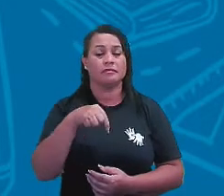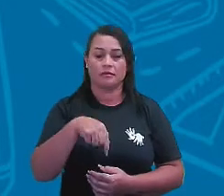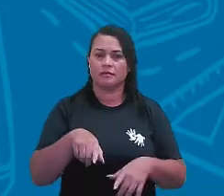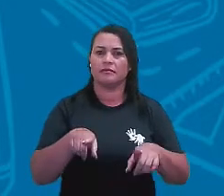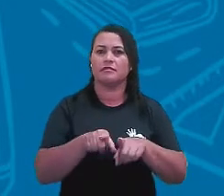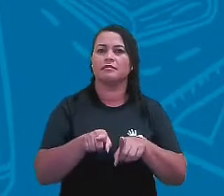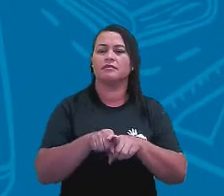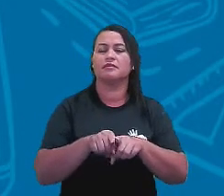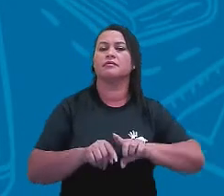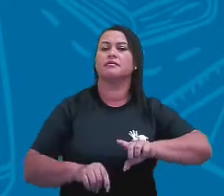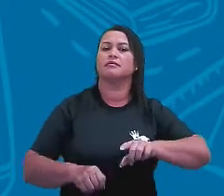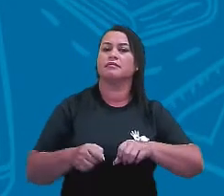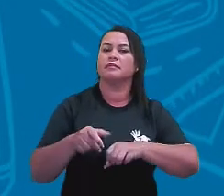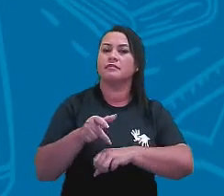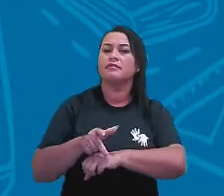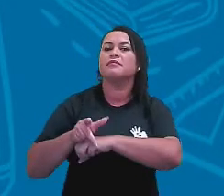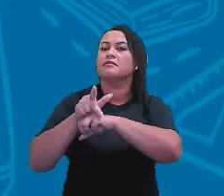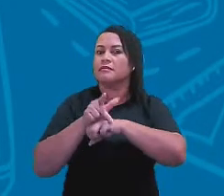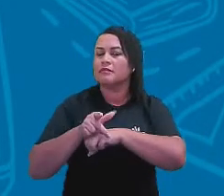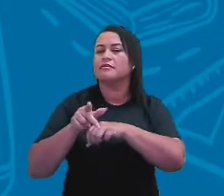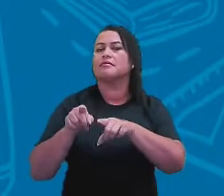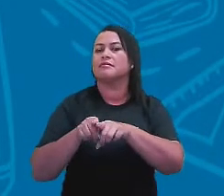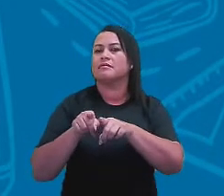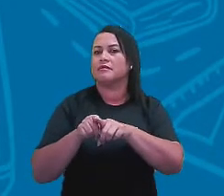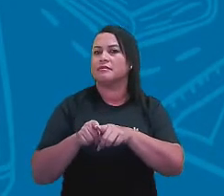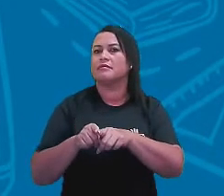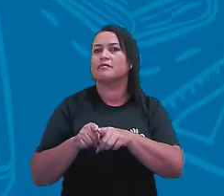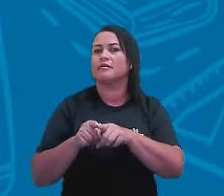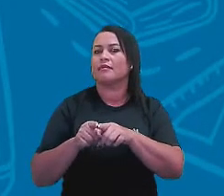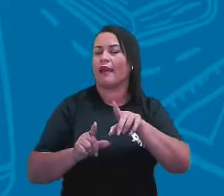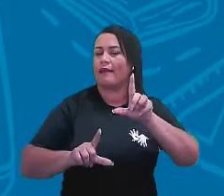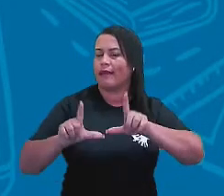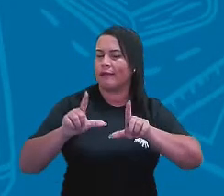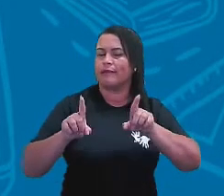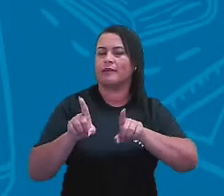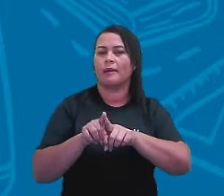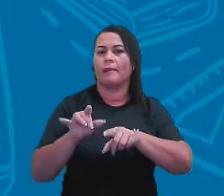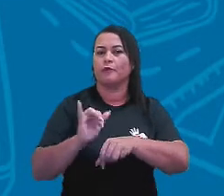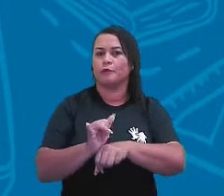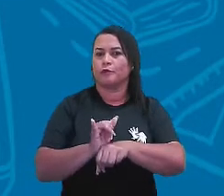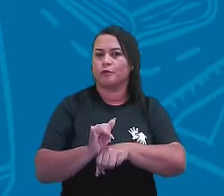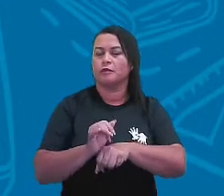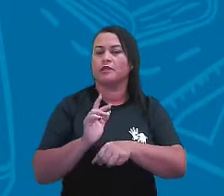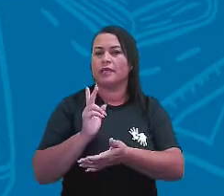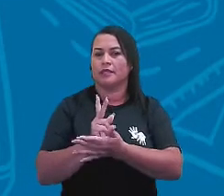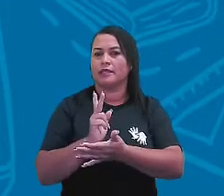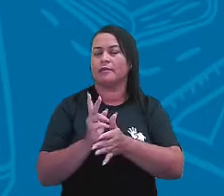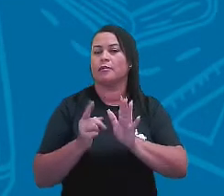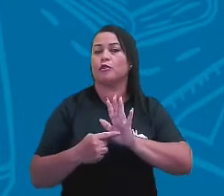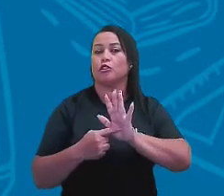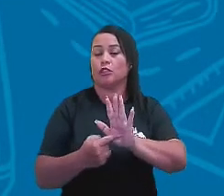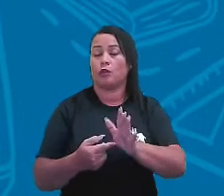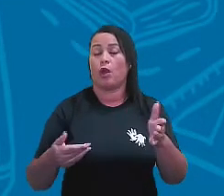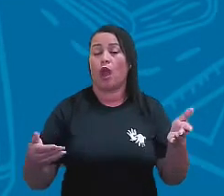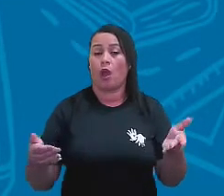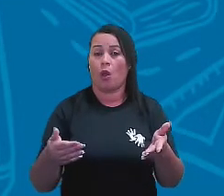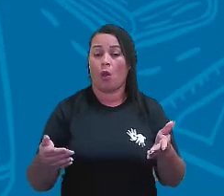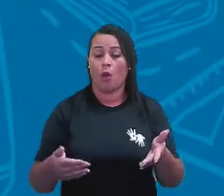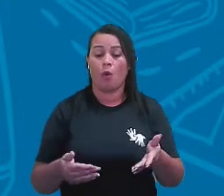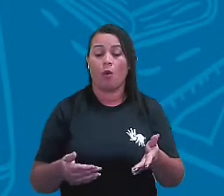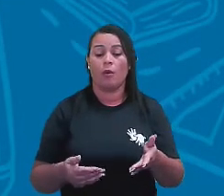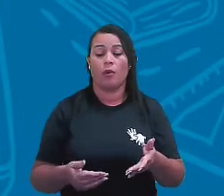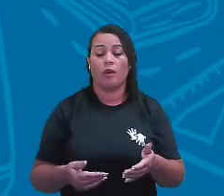está enfatizando essa data, né, nas aulas. Então, eu trouxe isso justamente porque